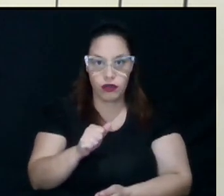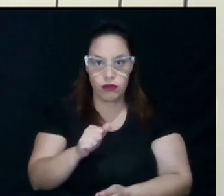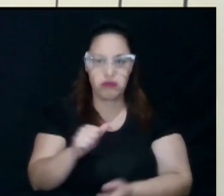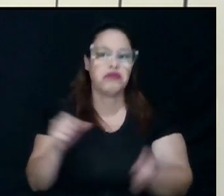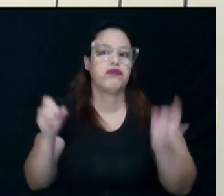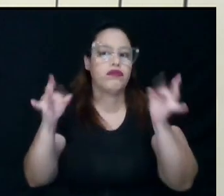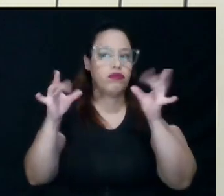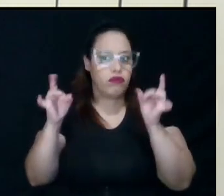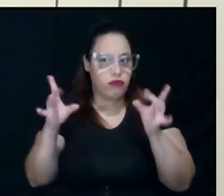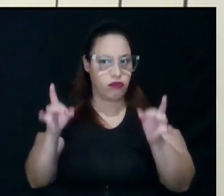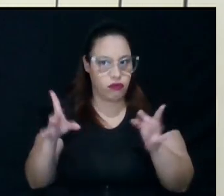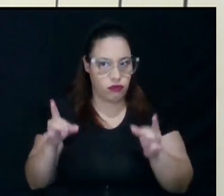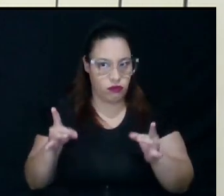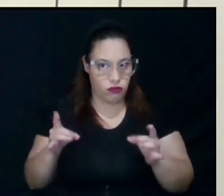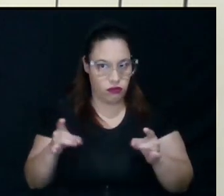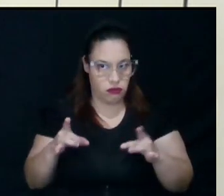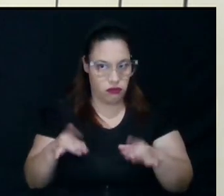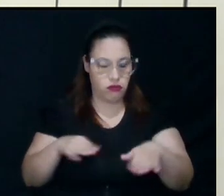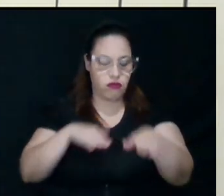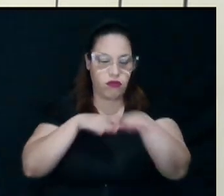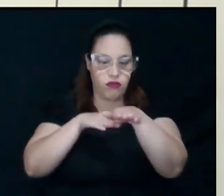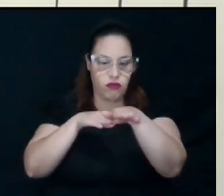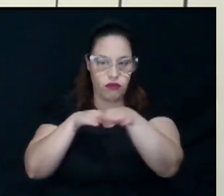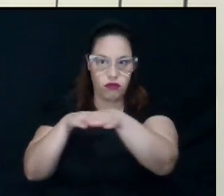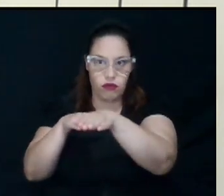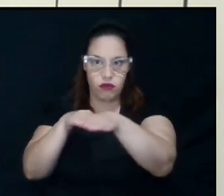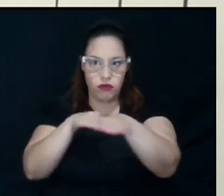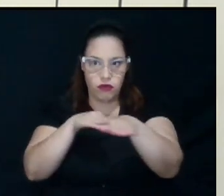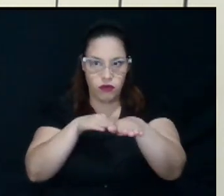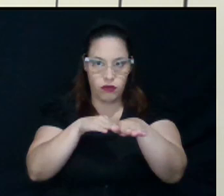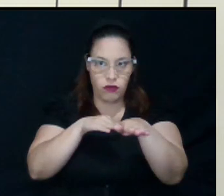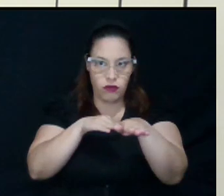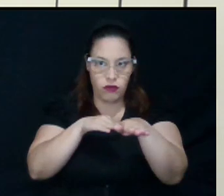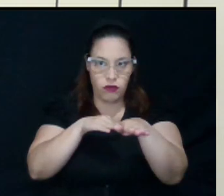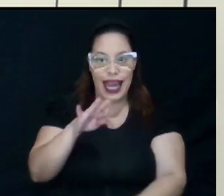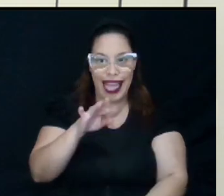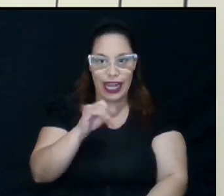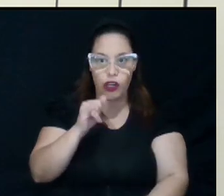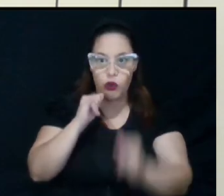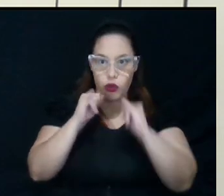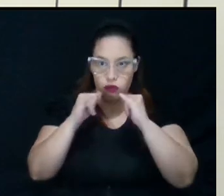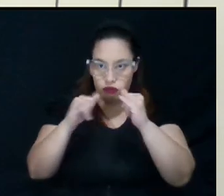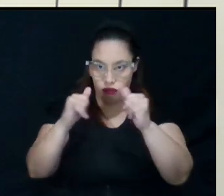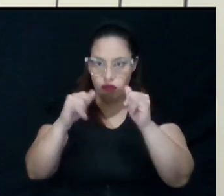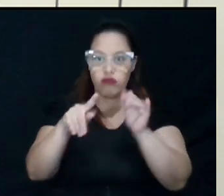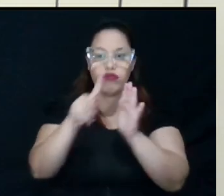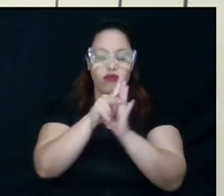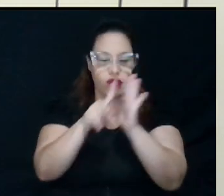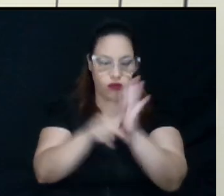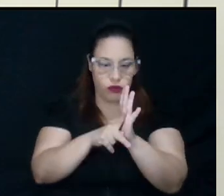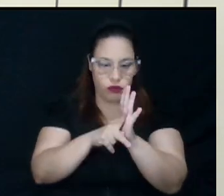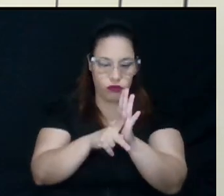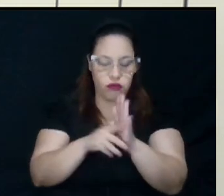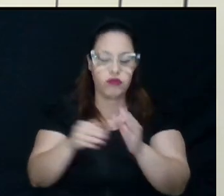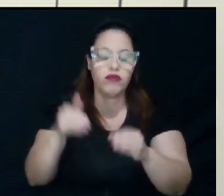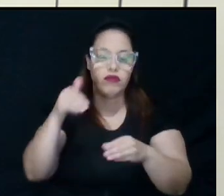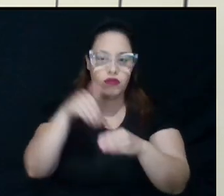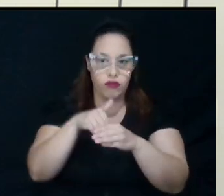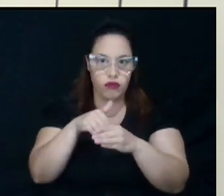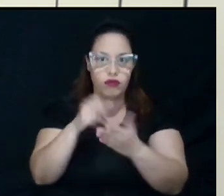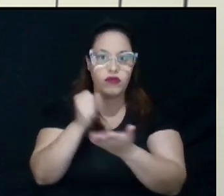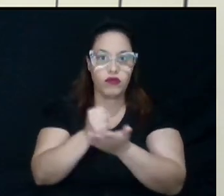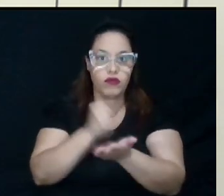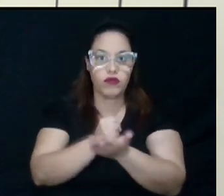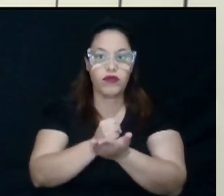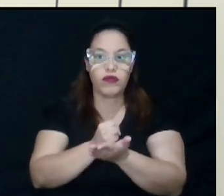carros elétricos de maneira rotativa. Caso o projeto de lei seja aprovado e sancionado pelo Executivo,